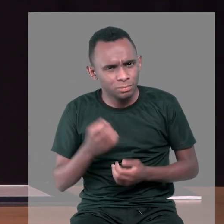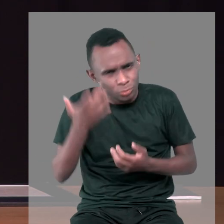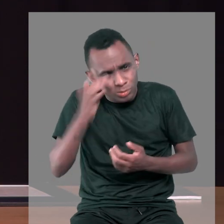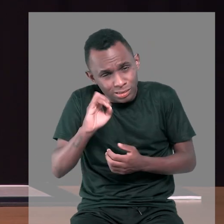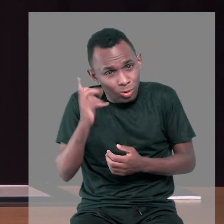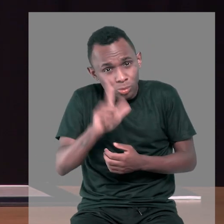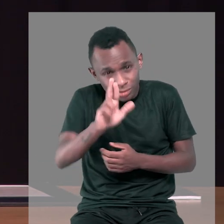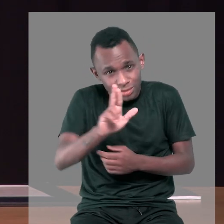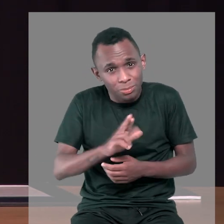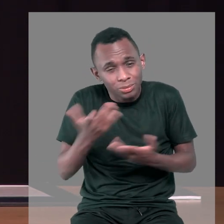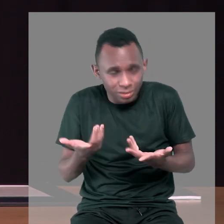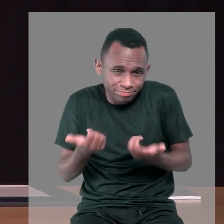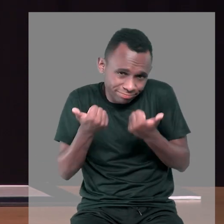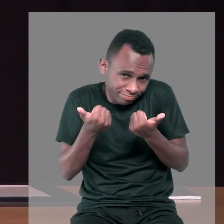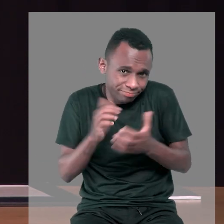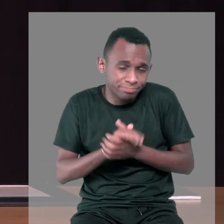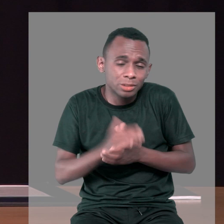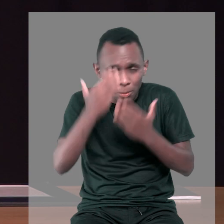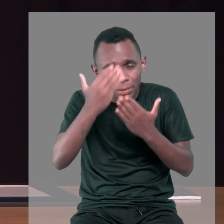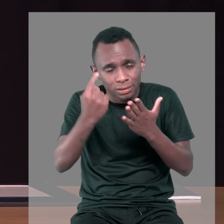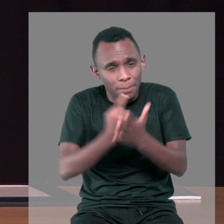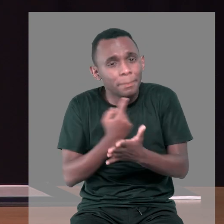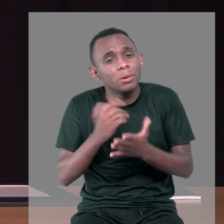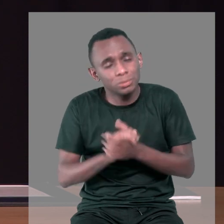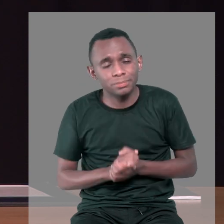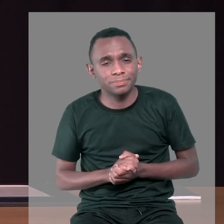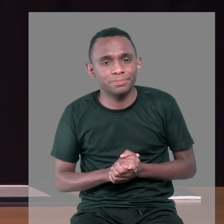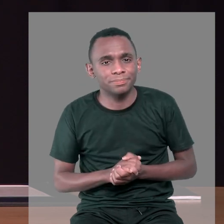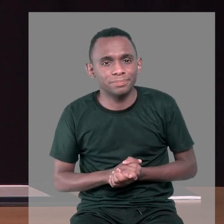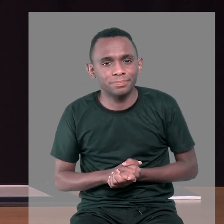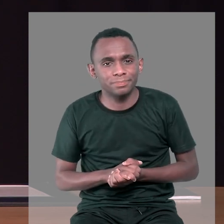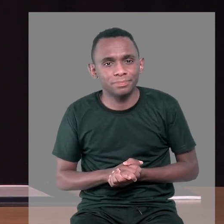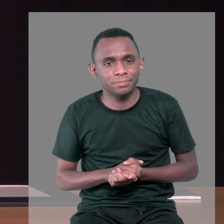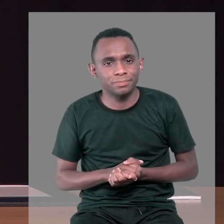Não sei se respondi também a questão, mas agradeço muito por tê-la colocado.